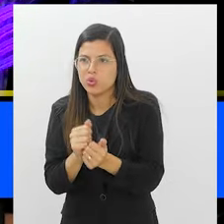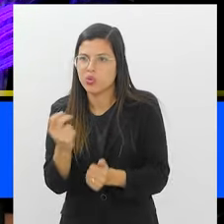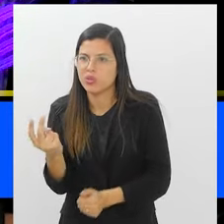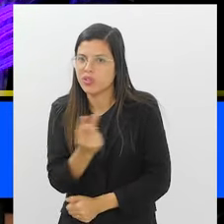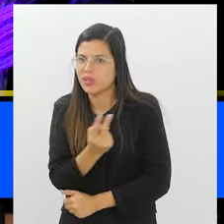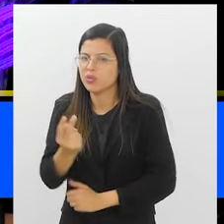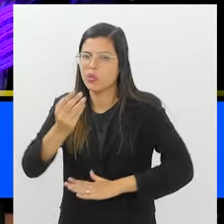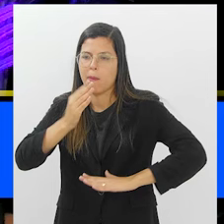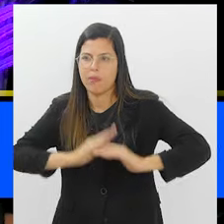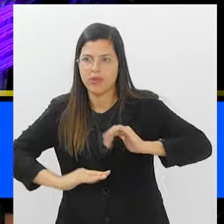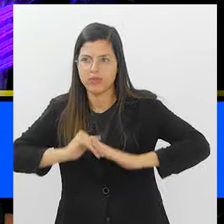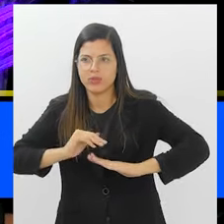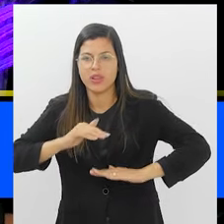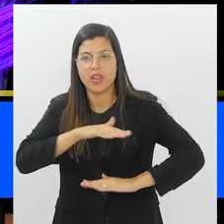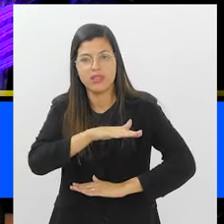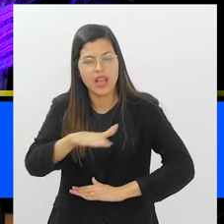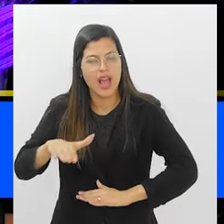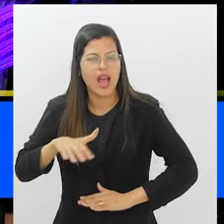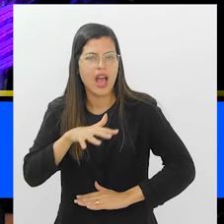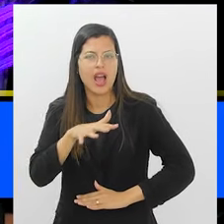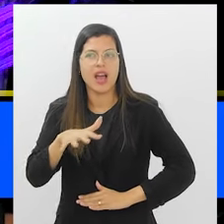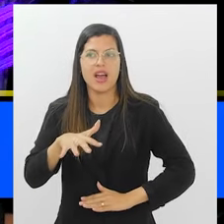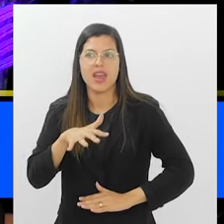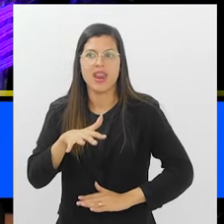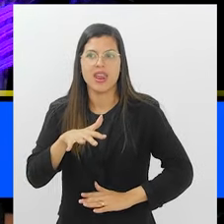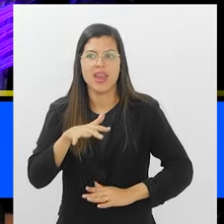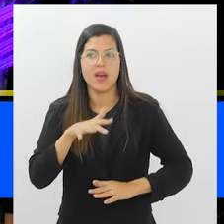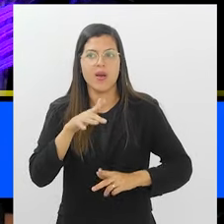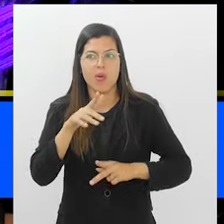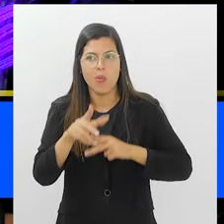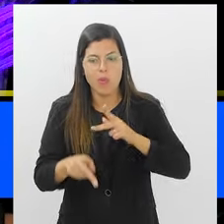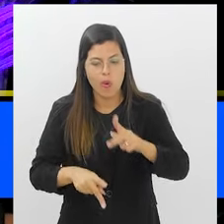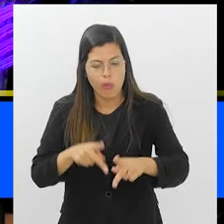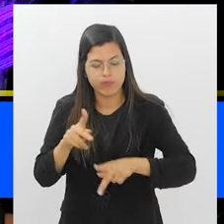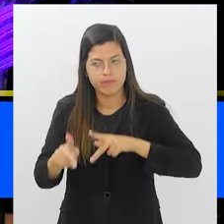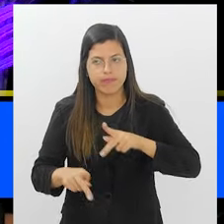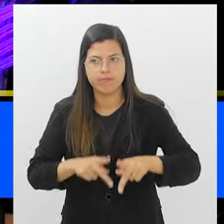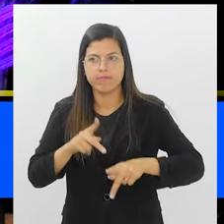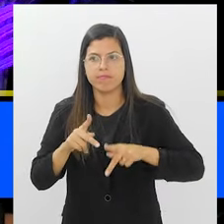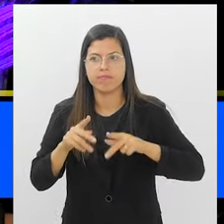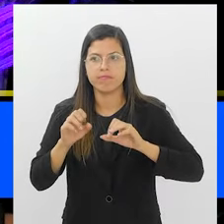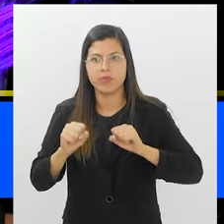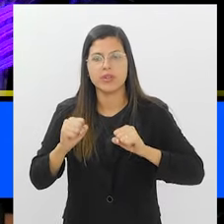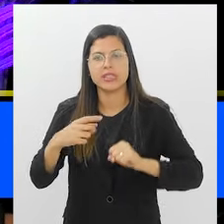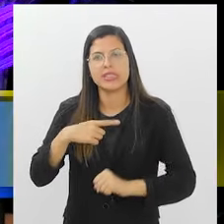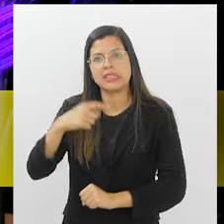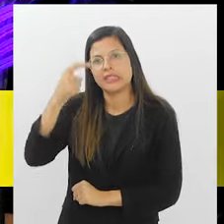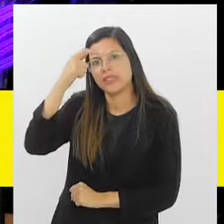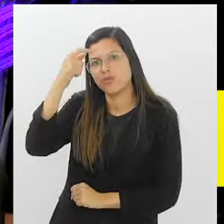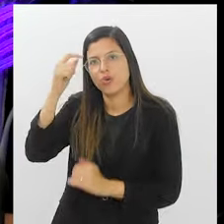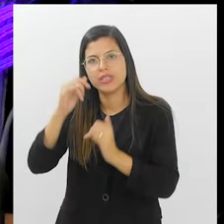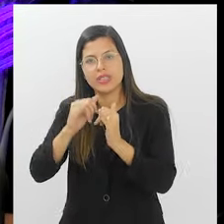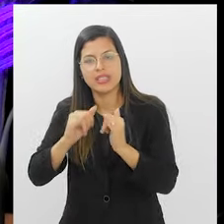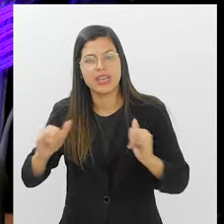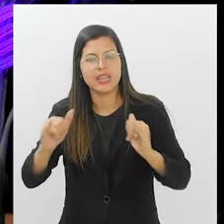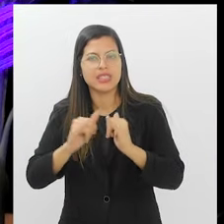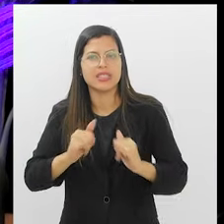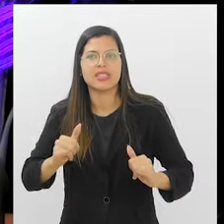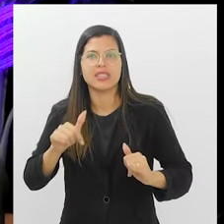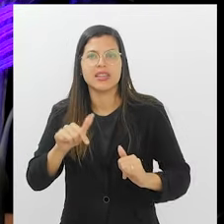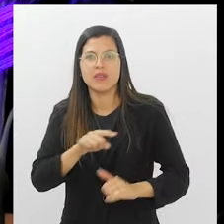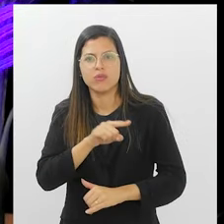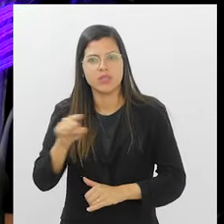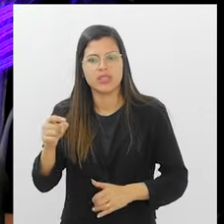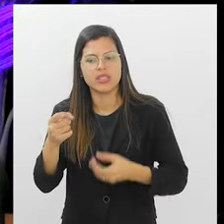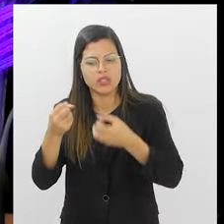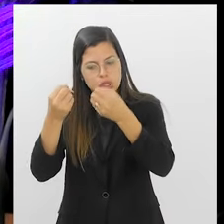vocês, profissionais nessa área, né, com várias demandas, que a população possa ter consciência disso. Vocês esclareceram